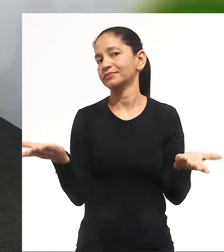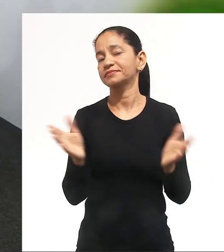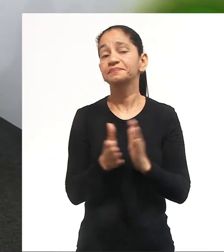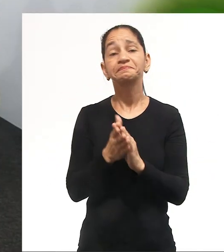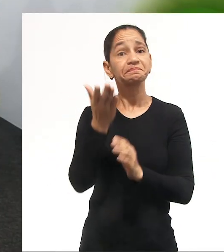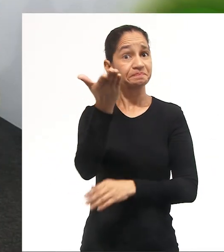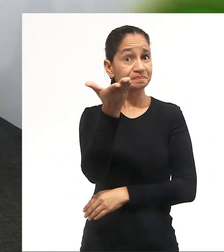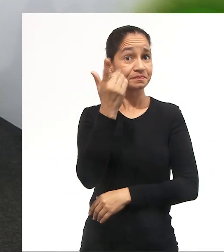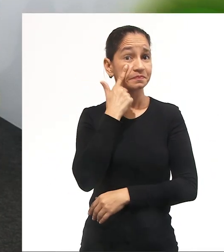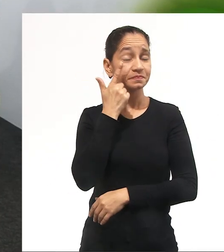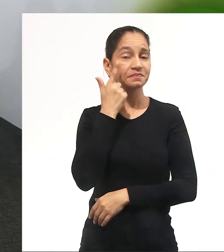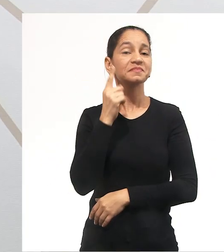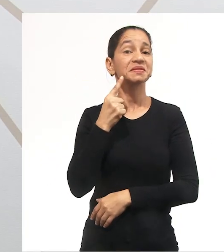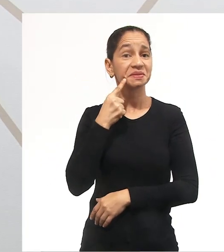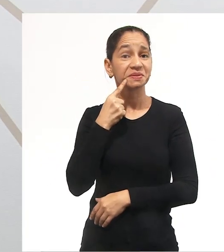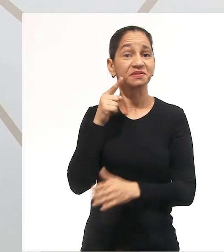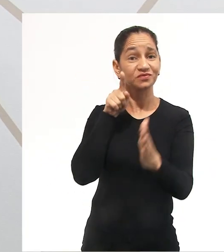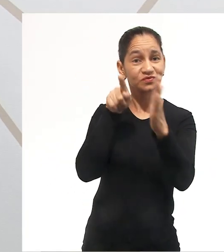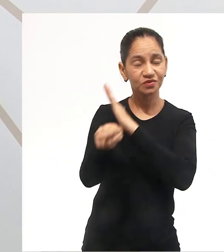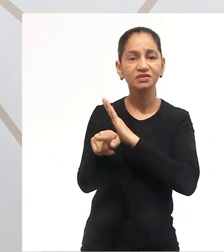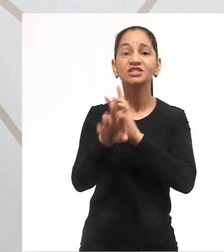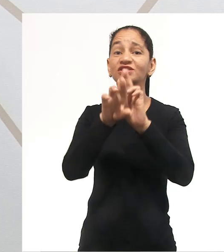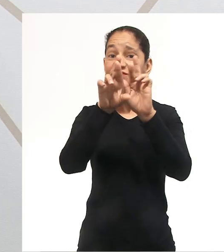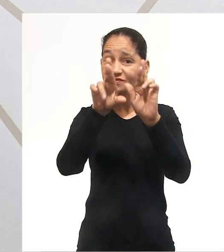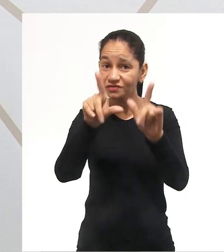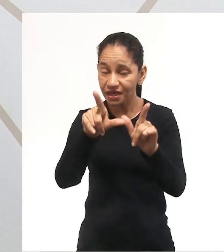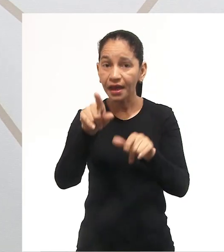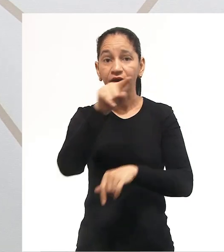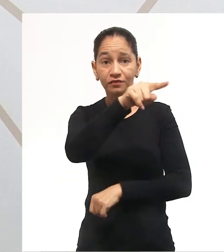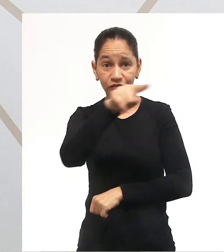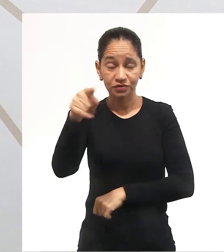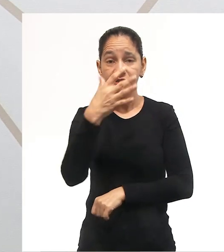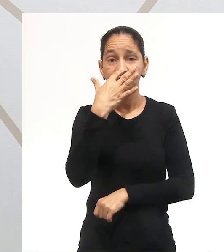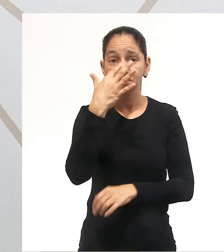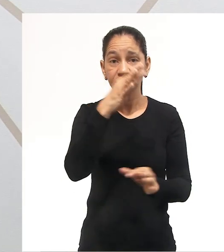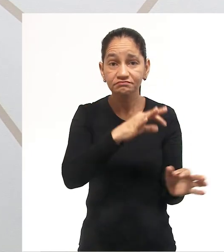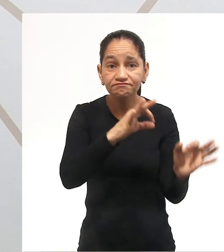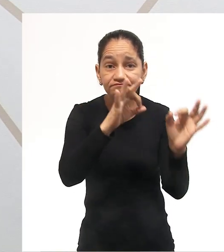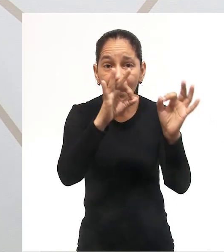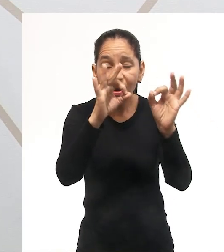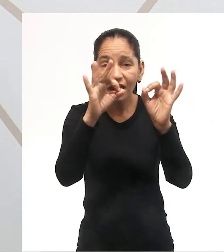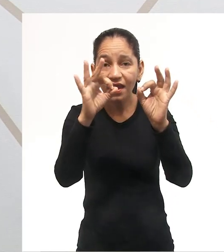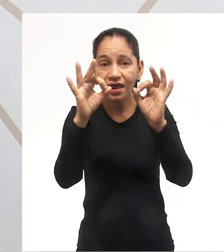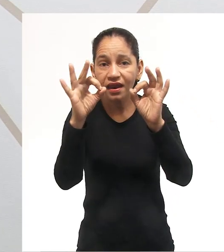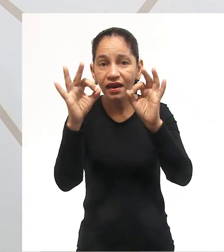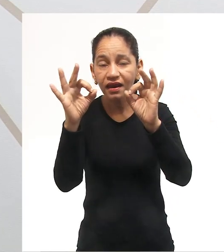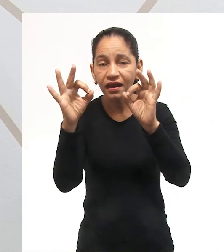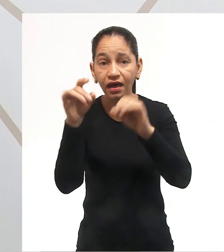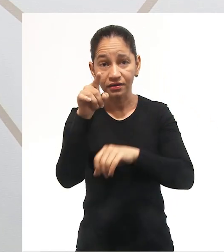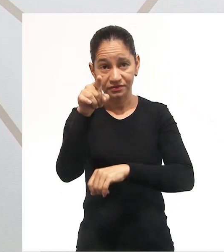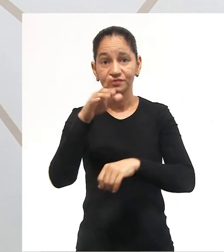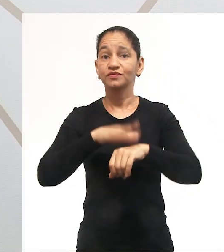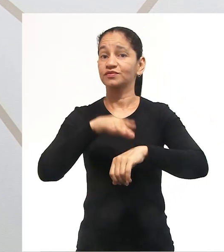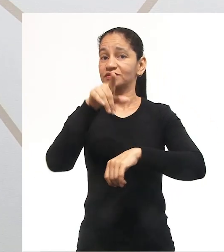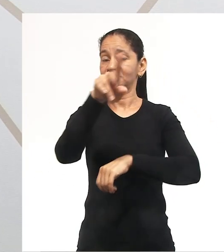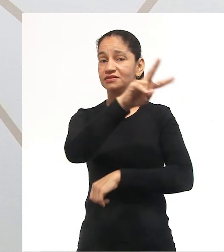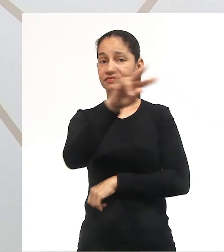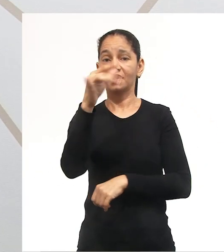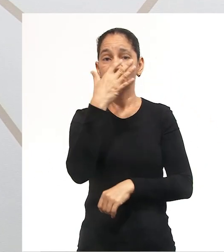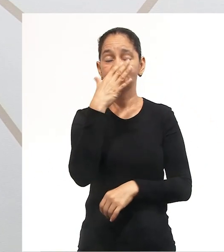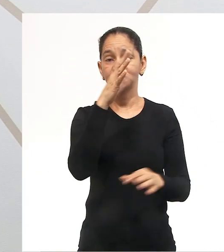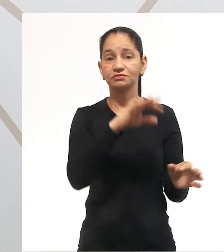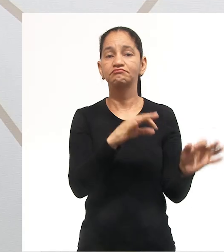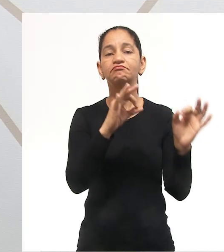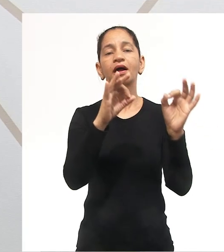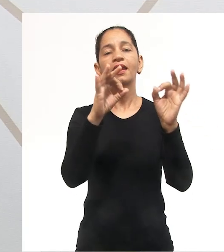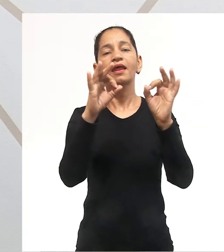Agora a gente vai fazer uma pergunta que é bem direcionada. Bom, vocês que estão participando, que estão acompanhando o CONAP, essa edição especial do